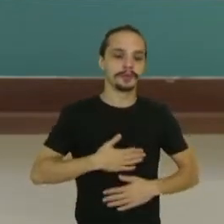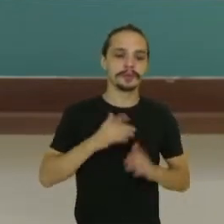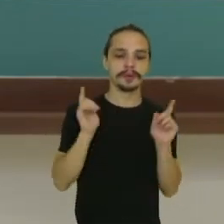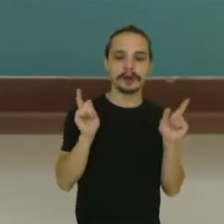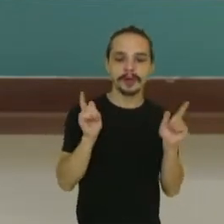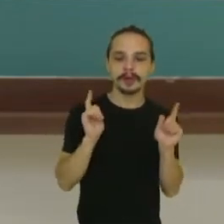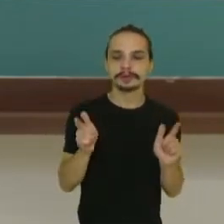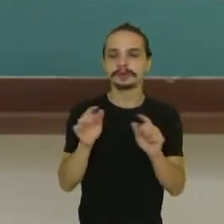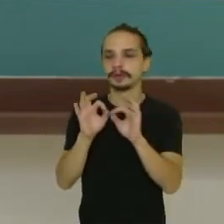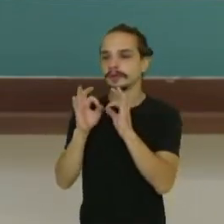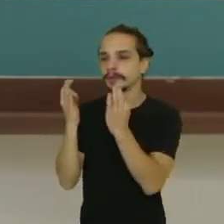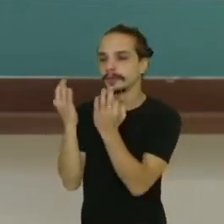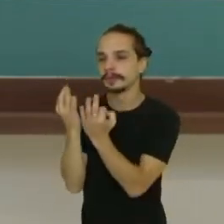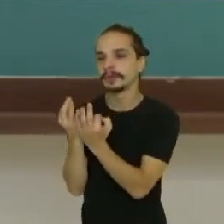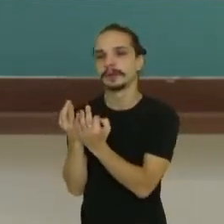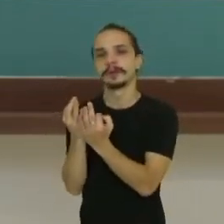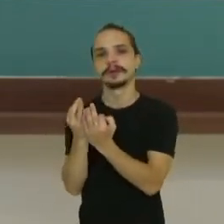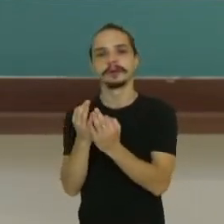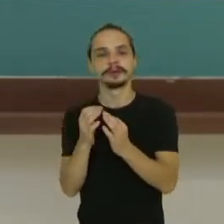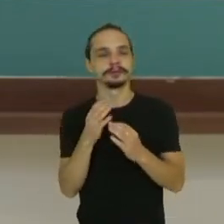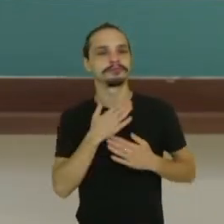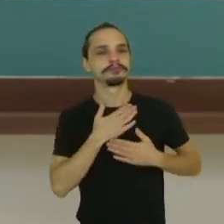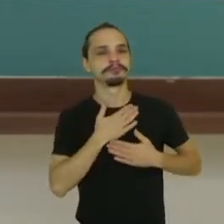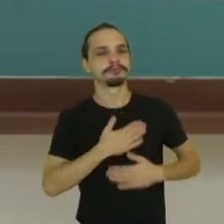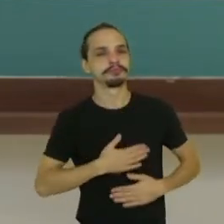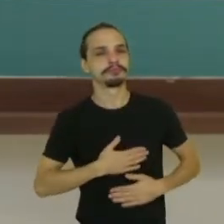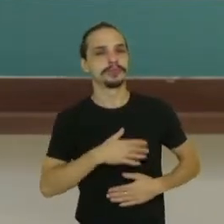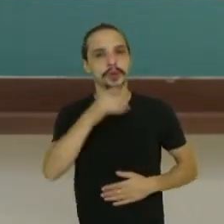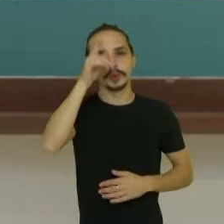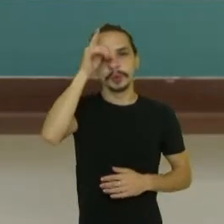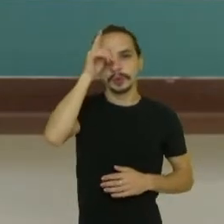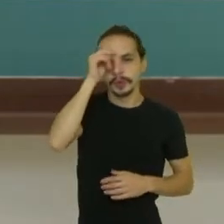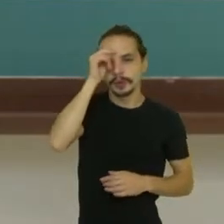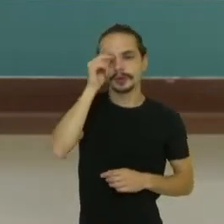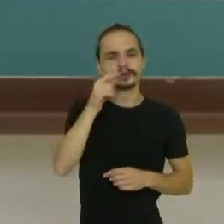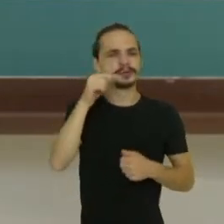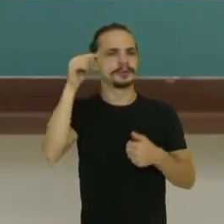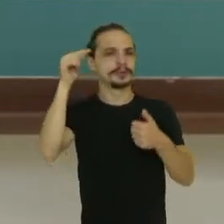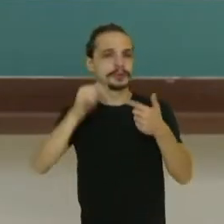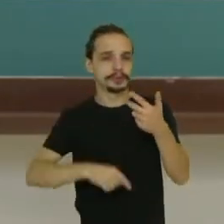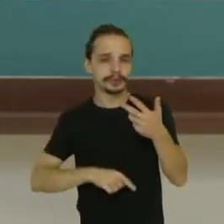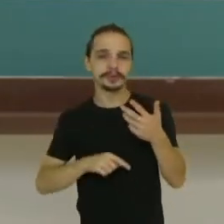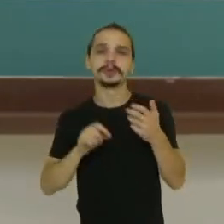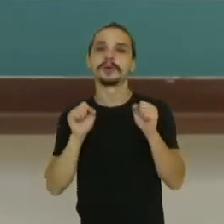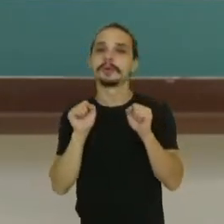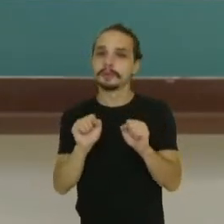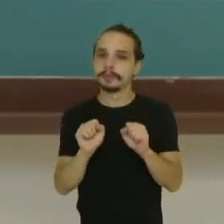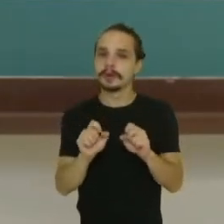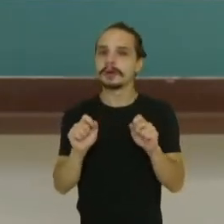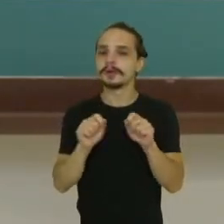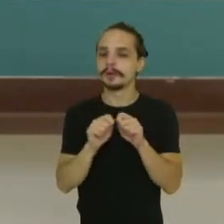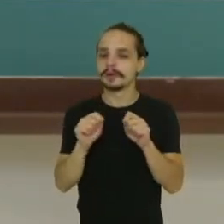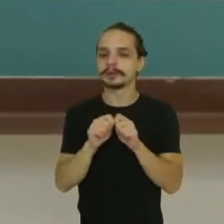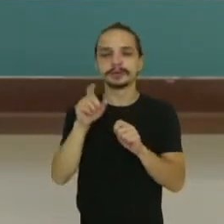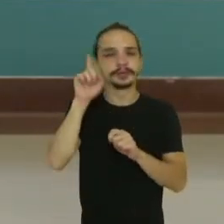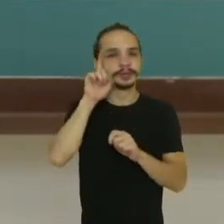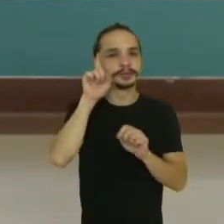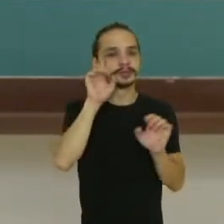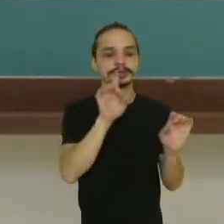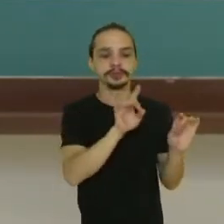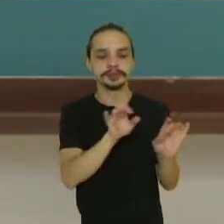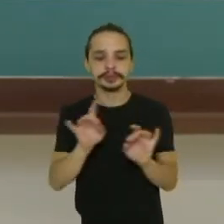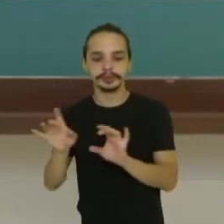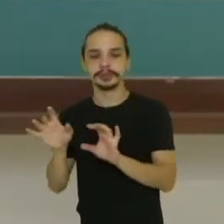nossos momentos com a família os nossos momentos de descanso né Então tudo isso pode ser feito no seu dia a dia